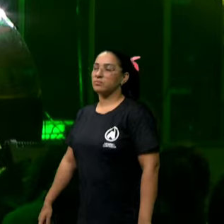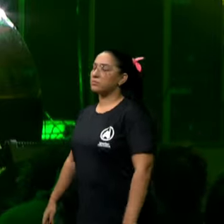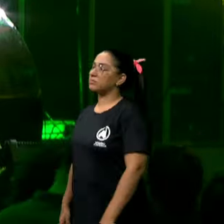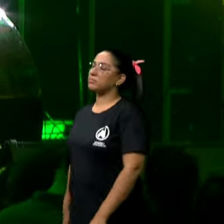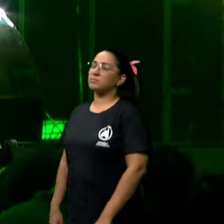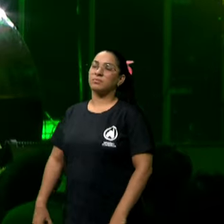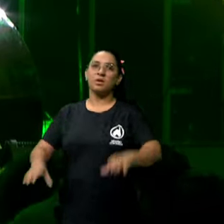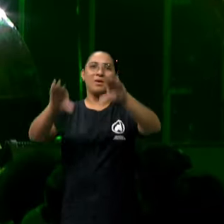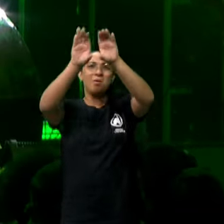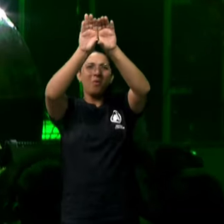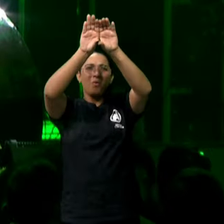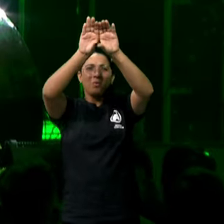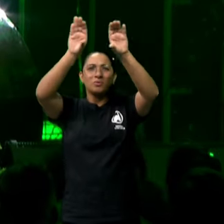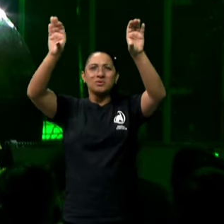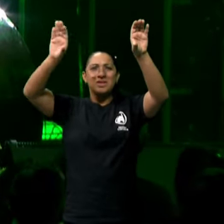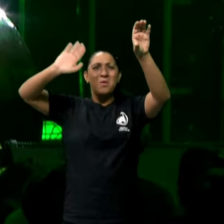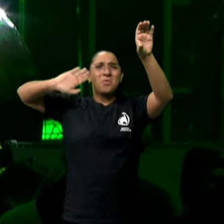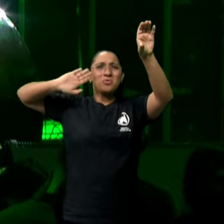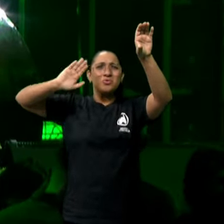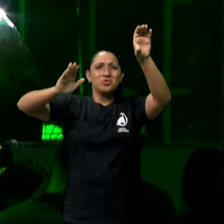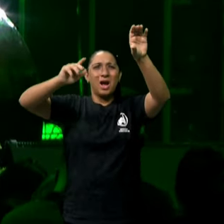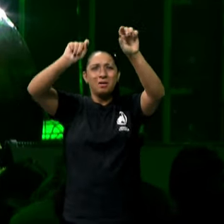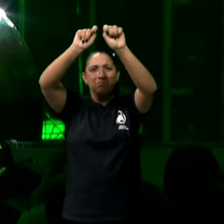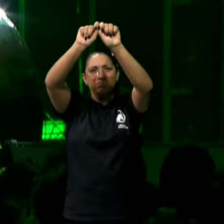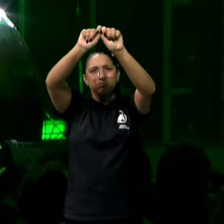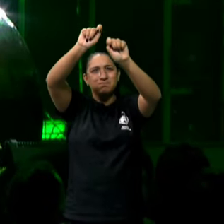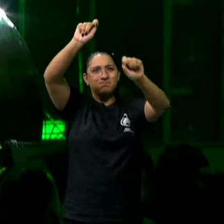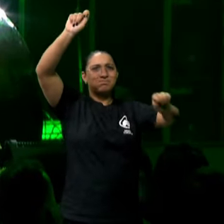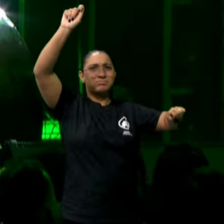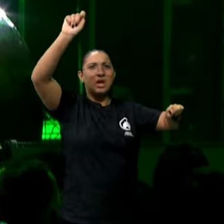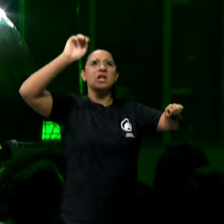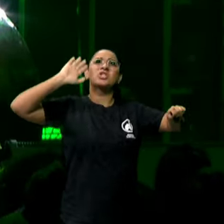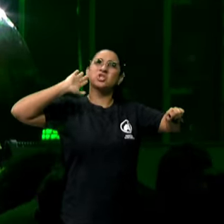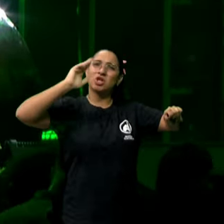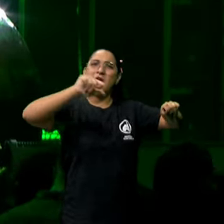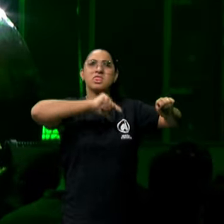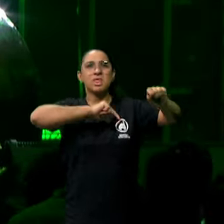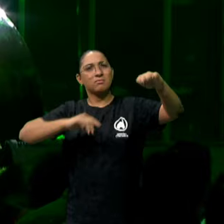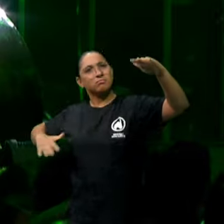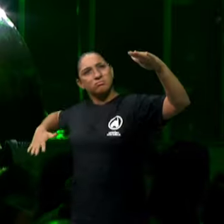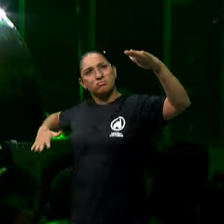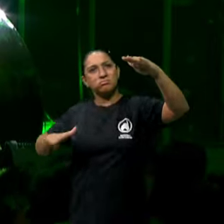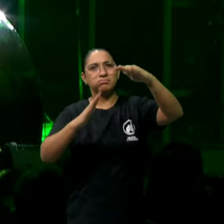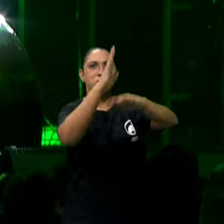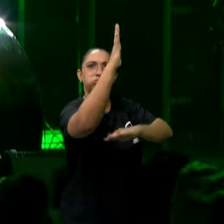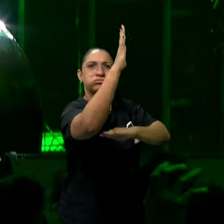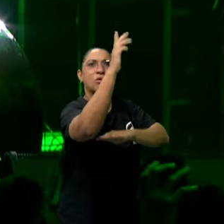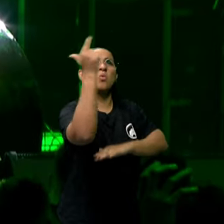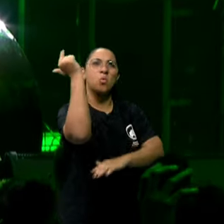os céus estão rasgados deixe a doutora